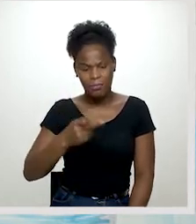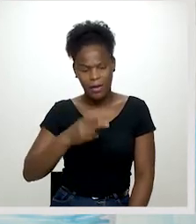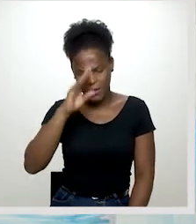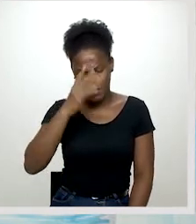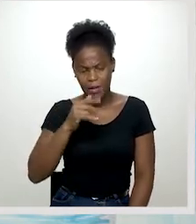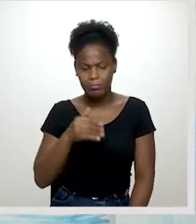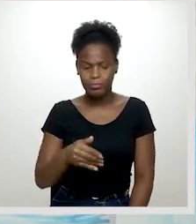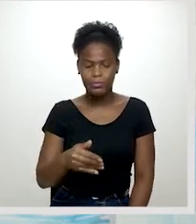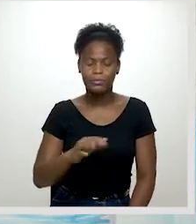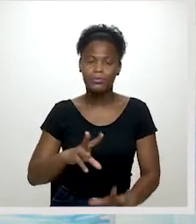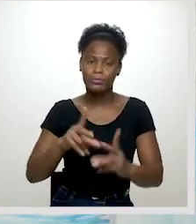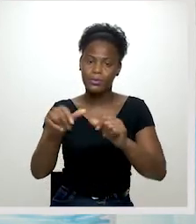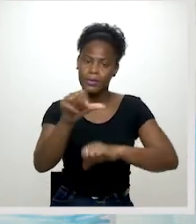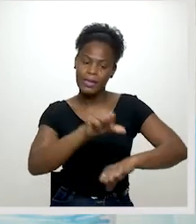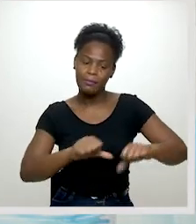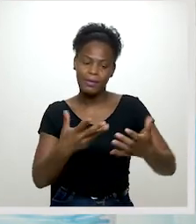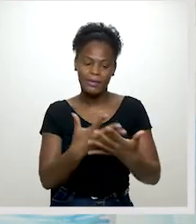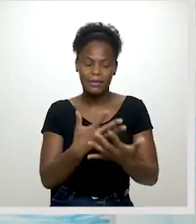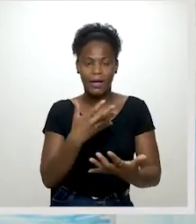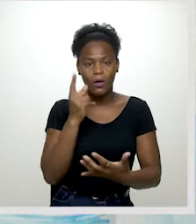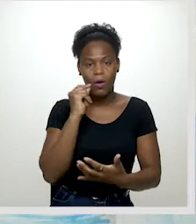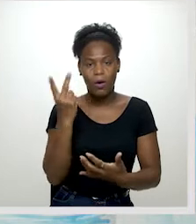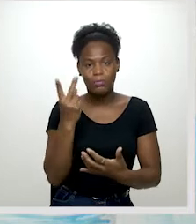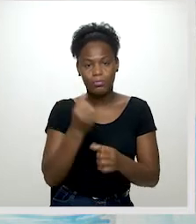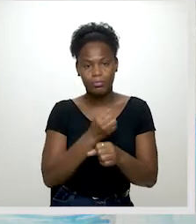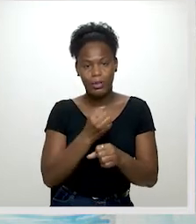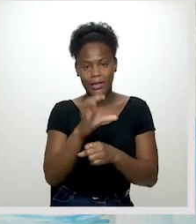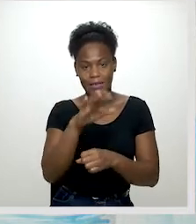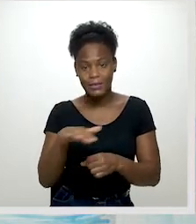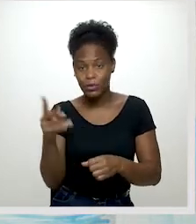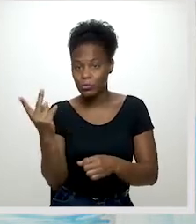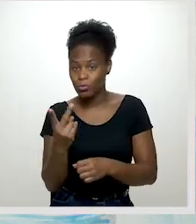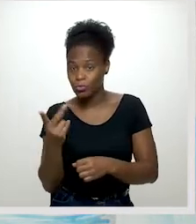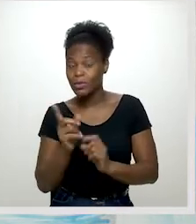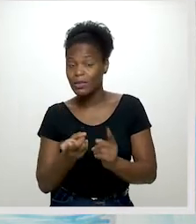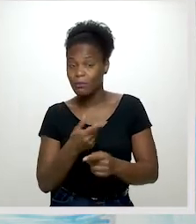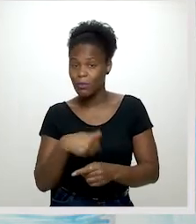destaque dos dois cientistas que podemos dizer